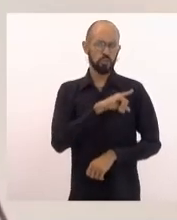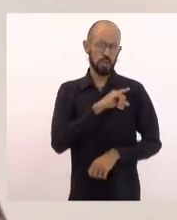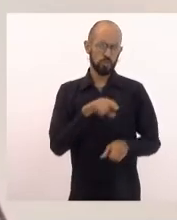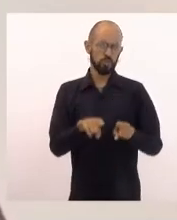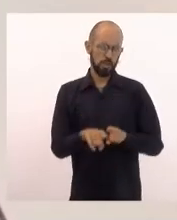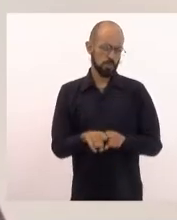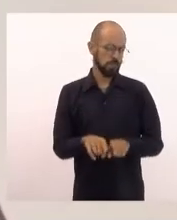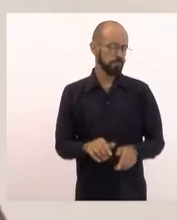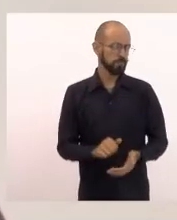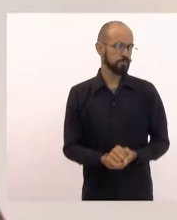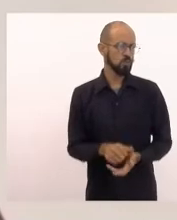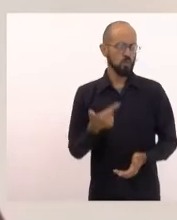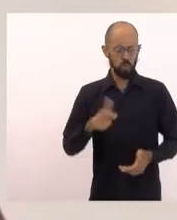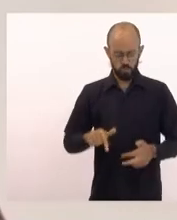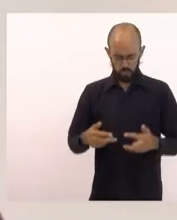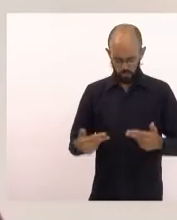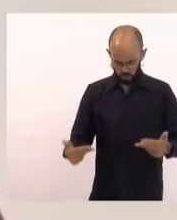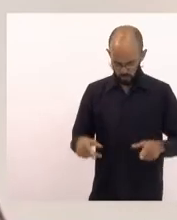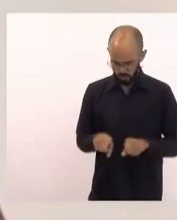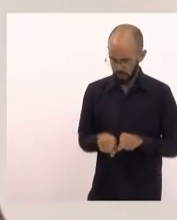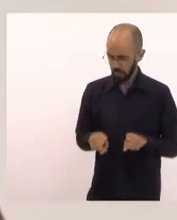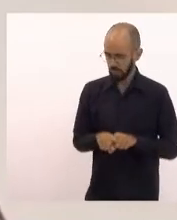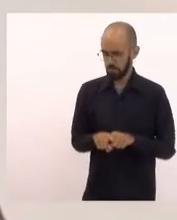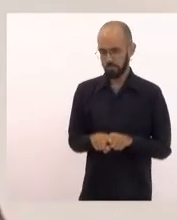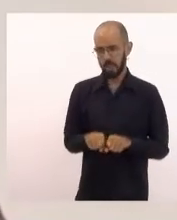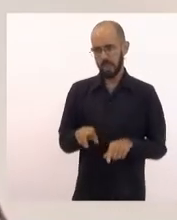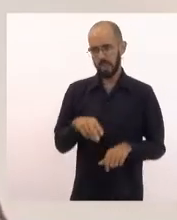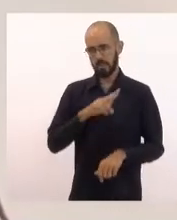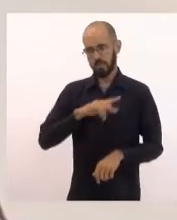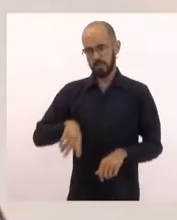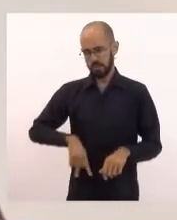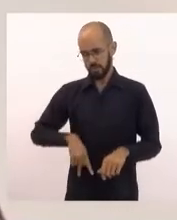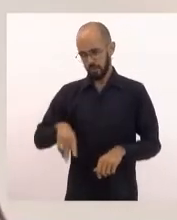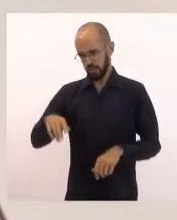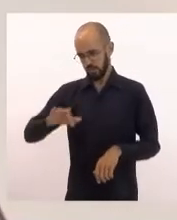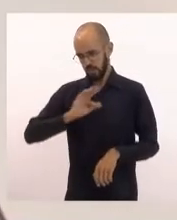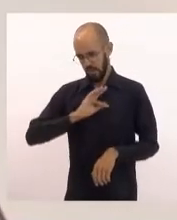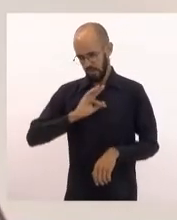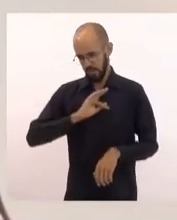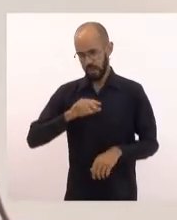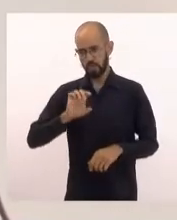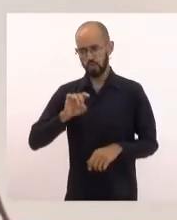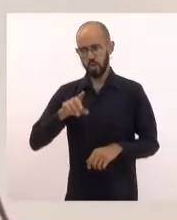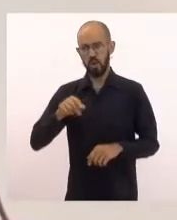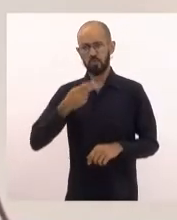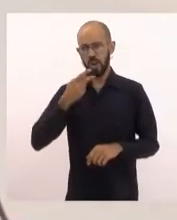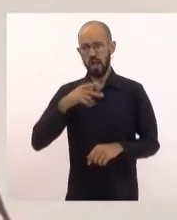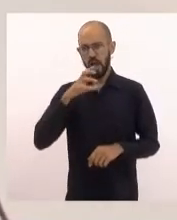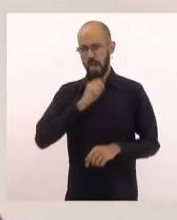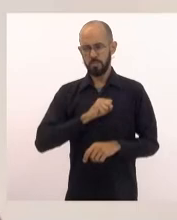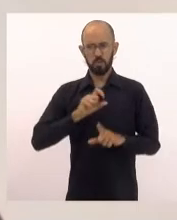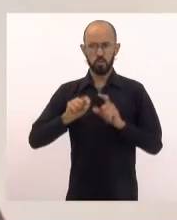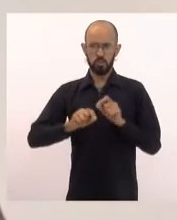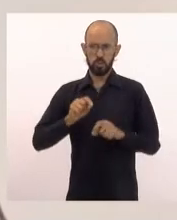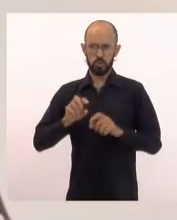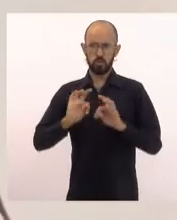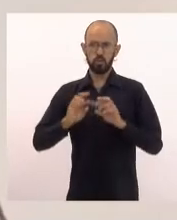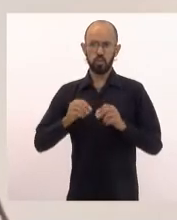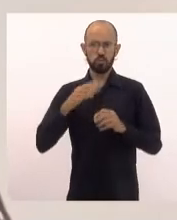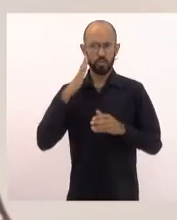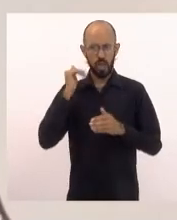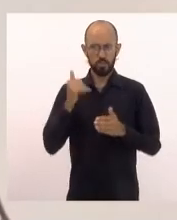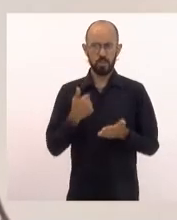de trazer aqui, presidente Marta Rocha, é só um registro. Todos sabem que eu sou